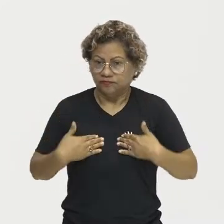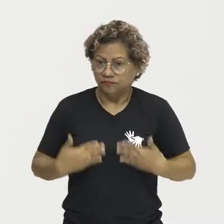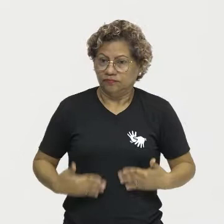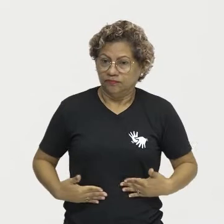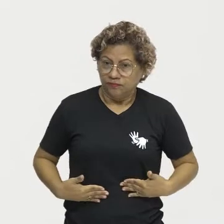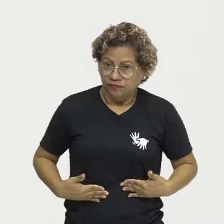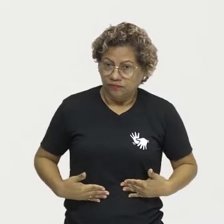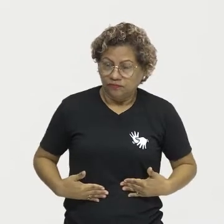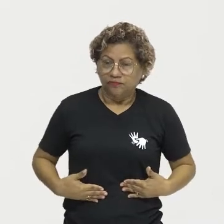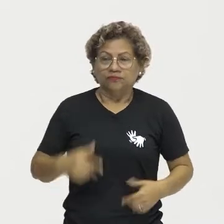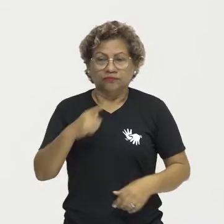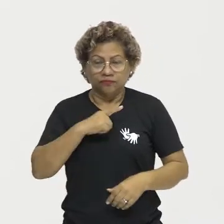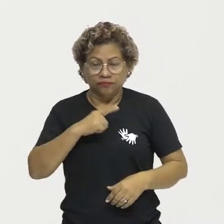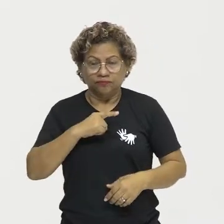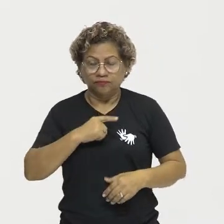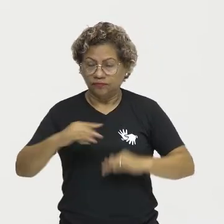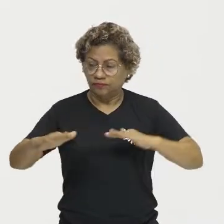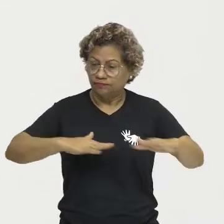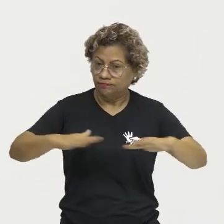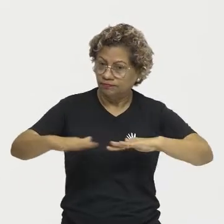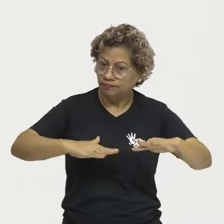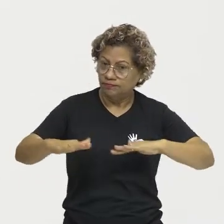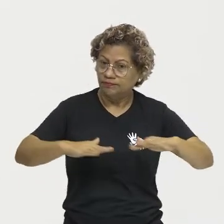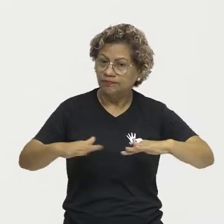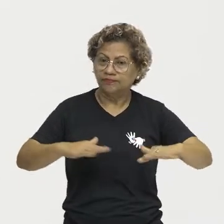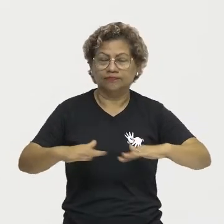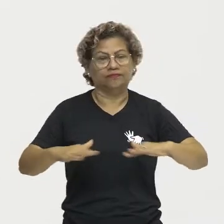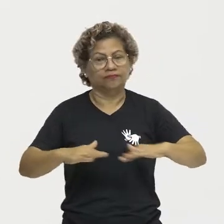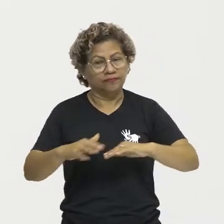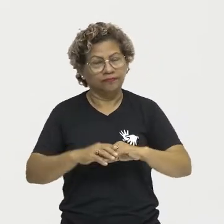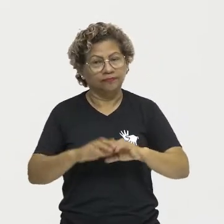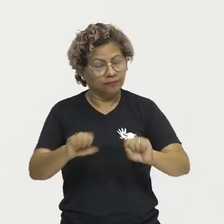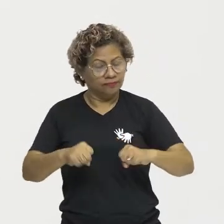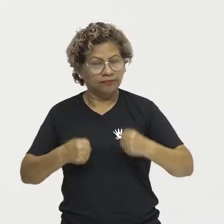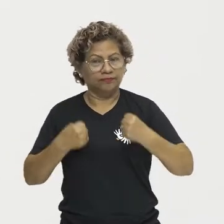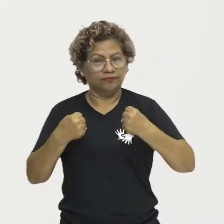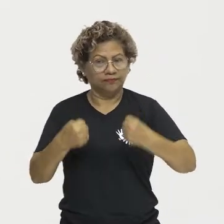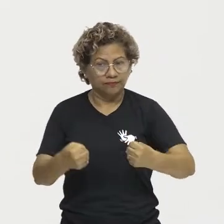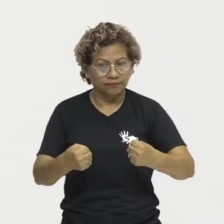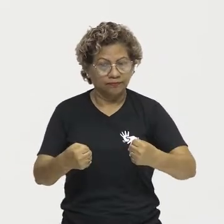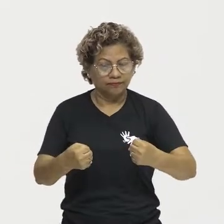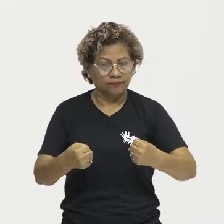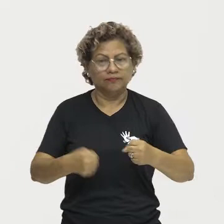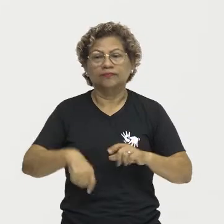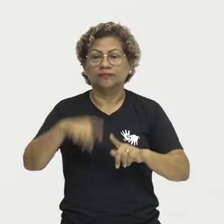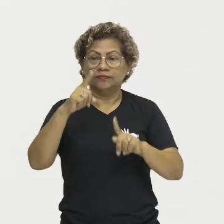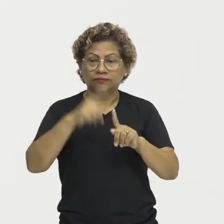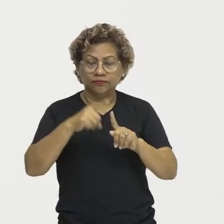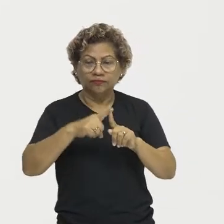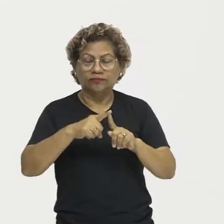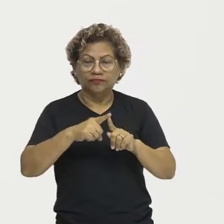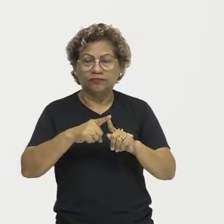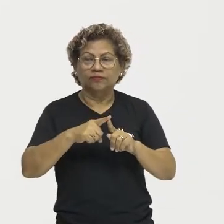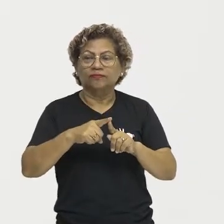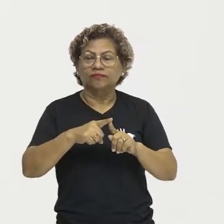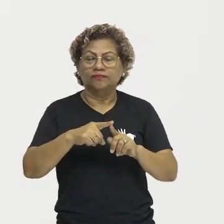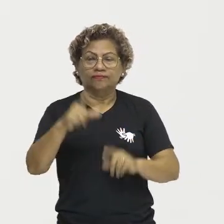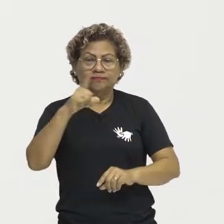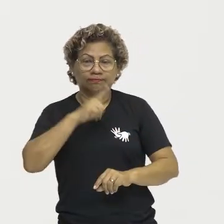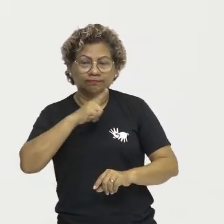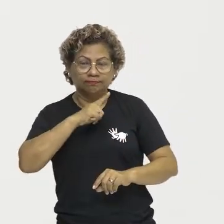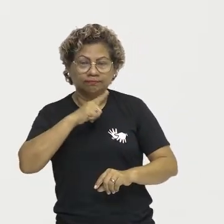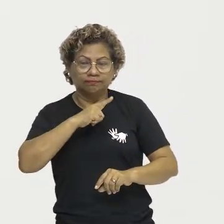a aceleração, provoca o movimento, né? A força é a causa que tem como efeito